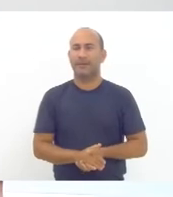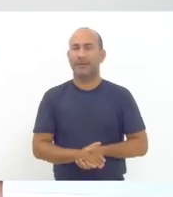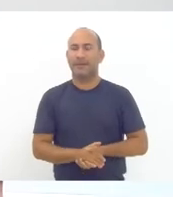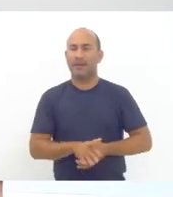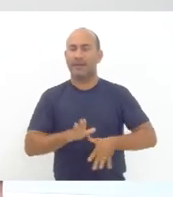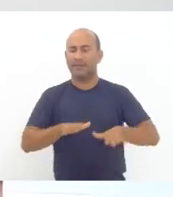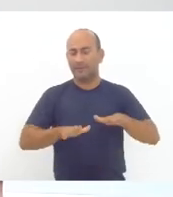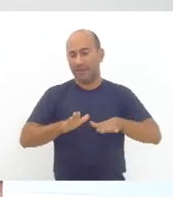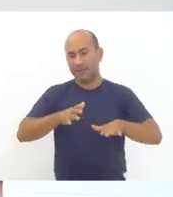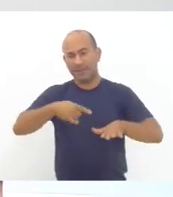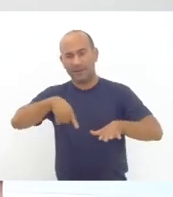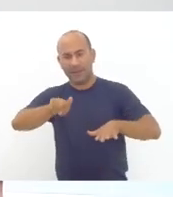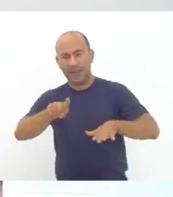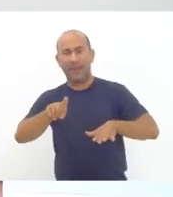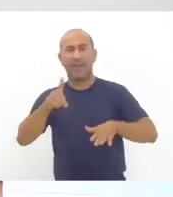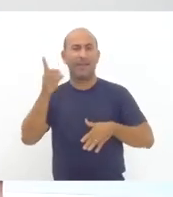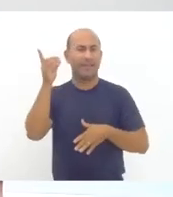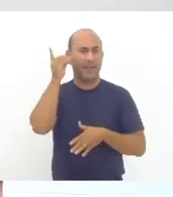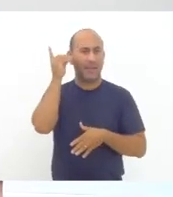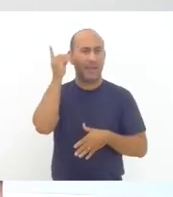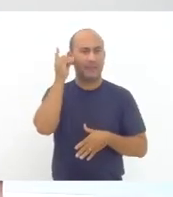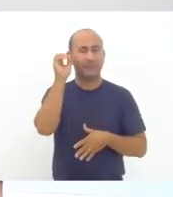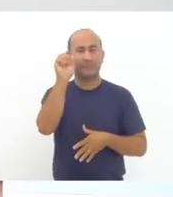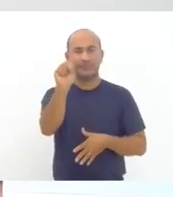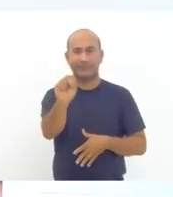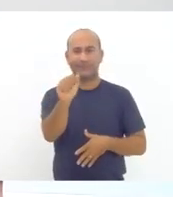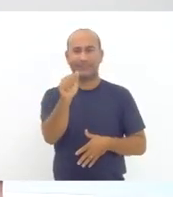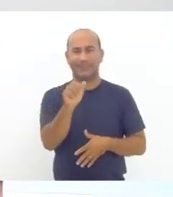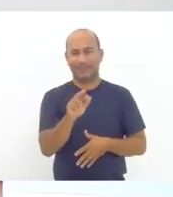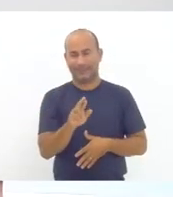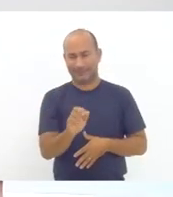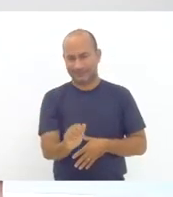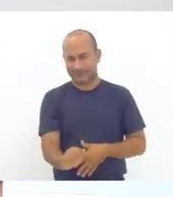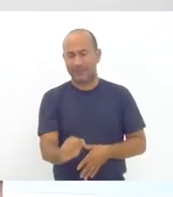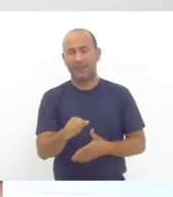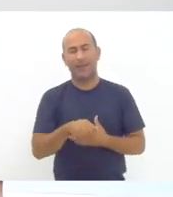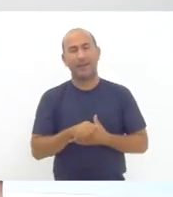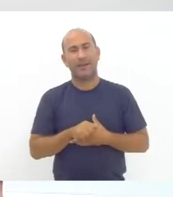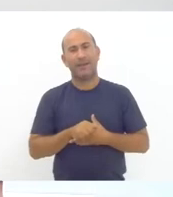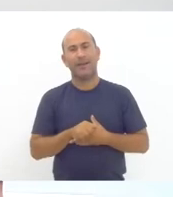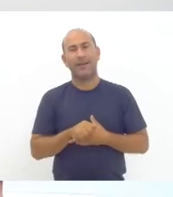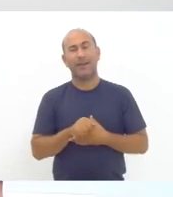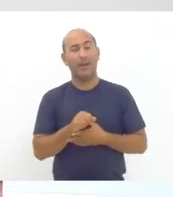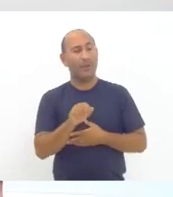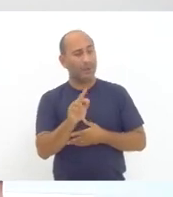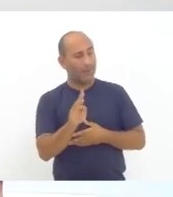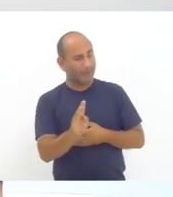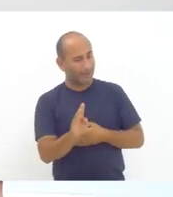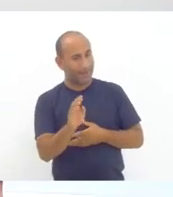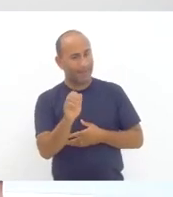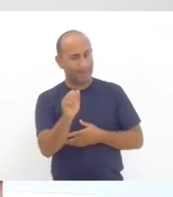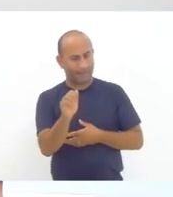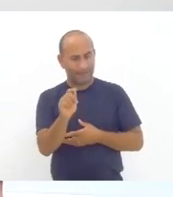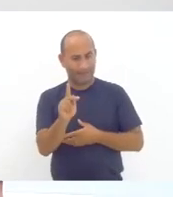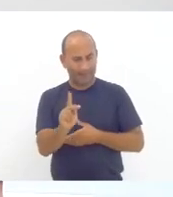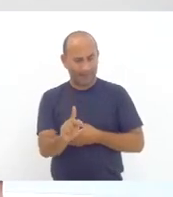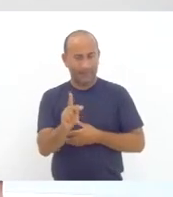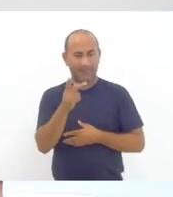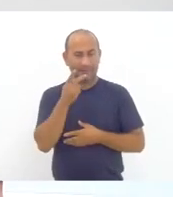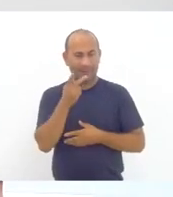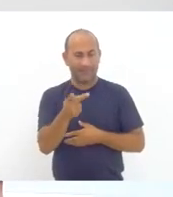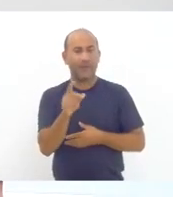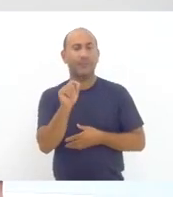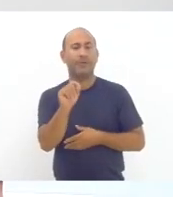indo lá no rádio Saara e o bap Na verdade essa representação um pouco do que é o mundo do Rio de Janeiro